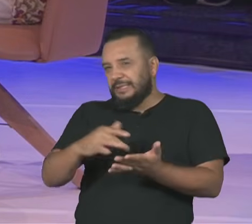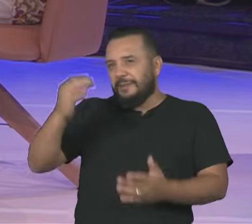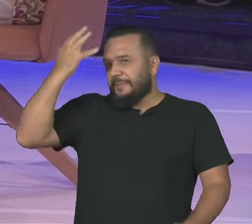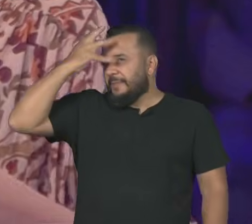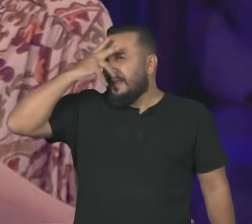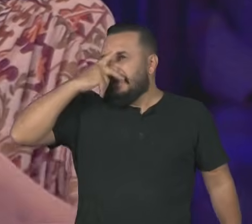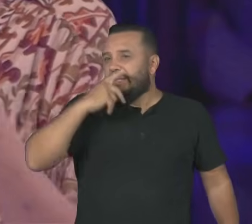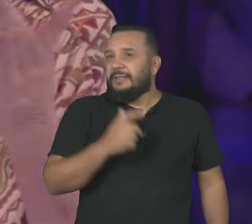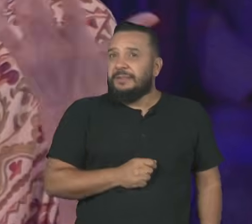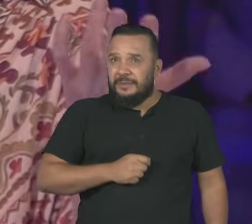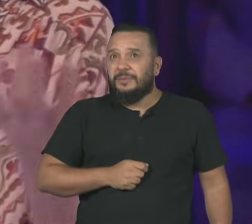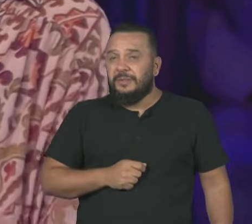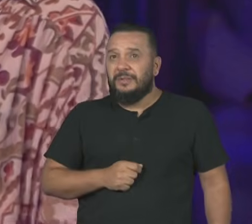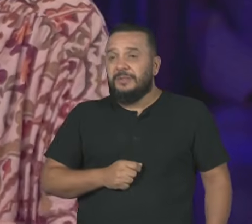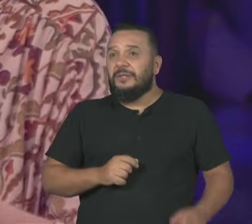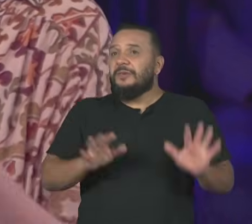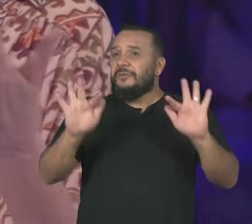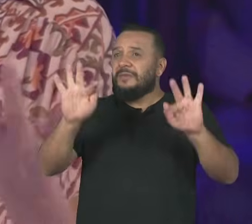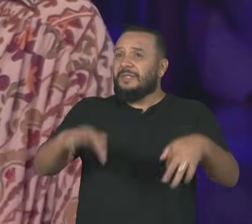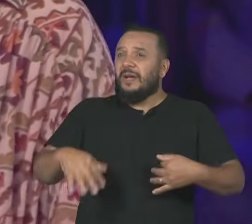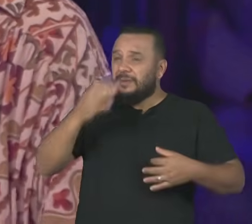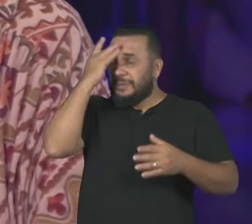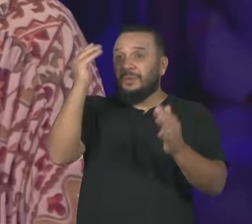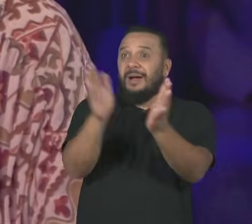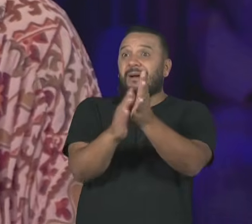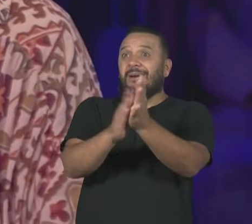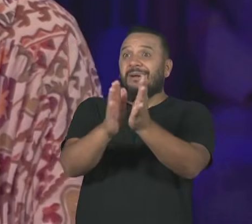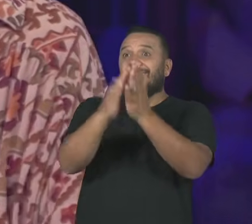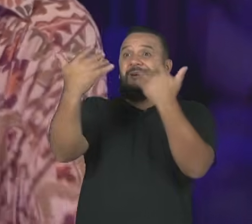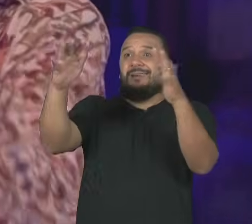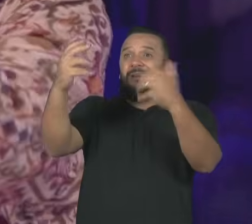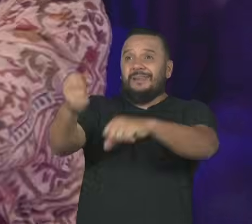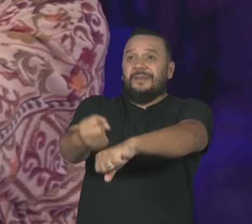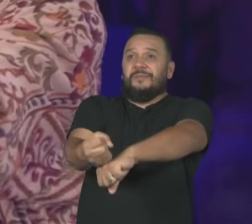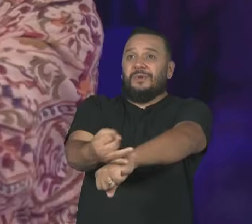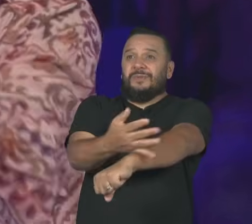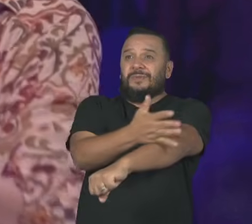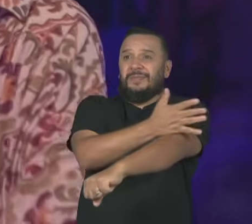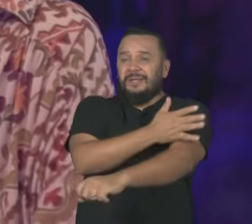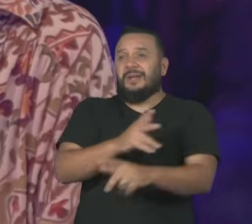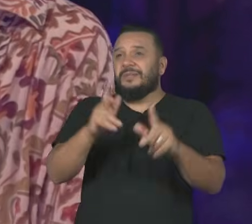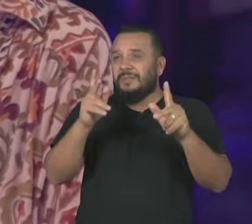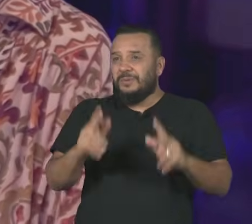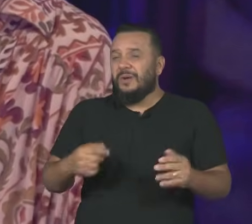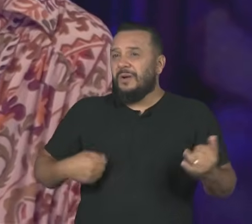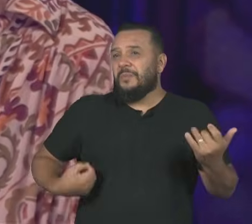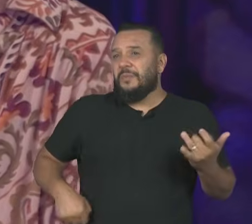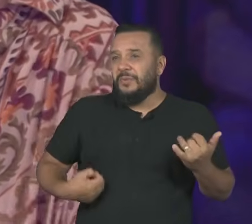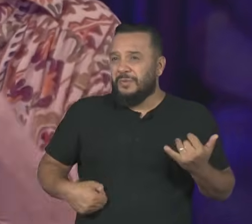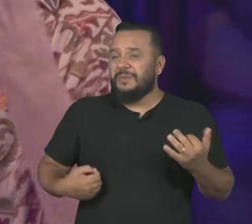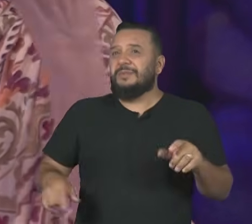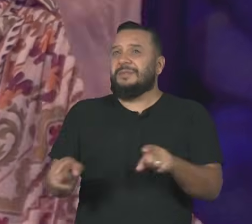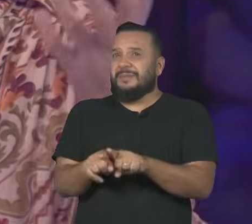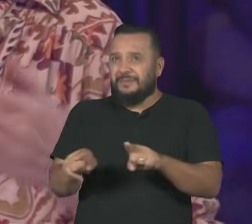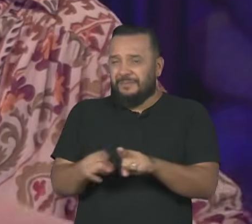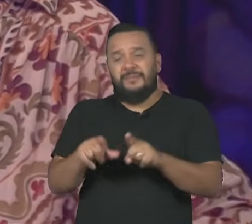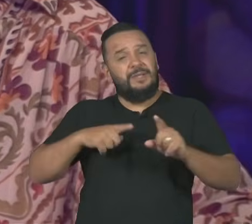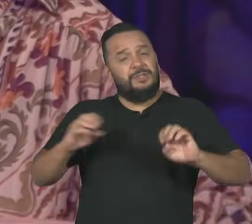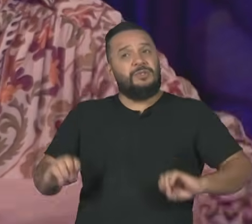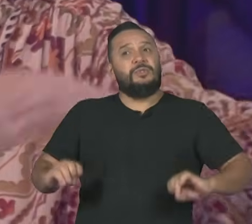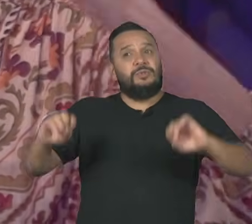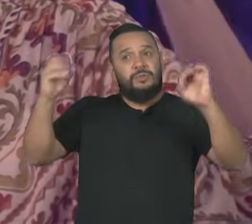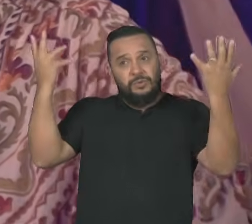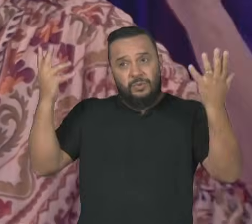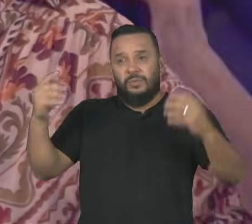belíssimo. No fim, o público está muito emocionado, assim como os músicos, né? Que vão fazer um show